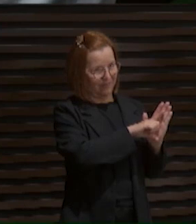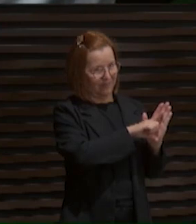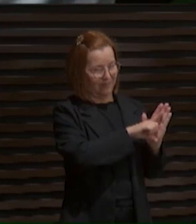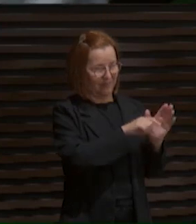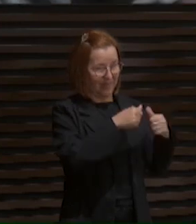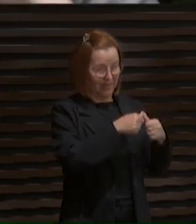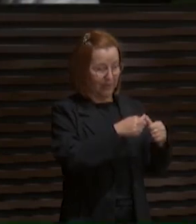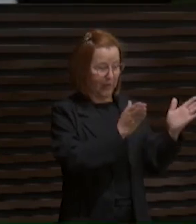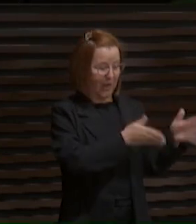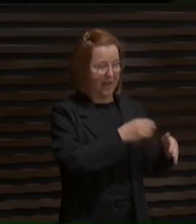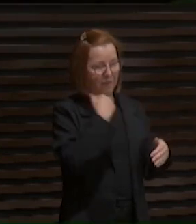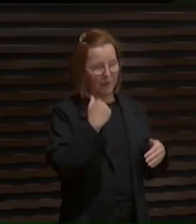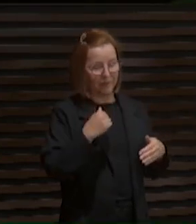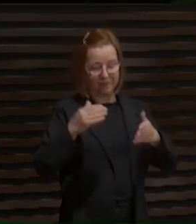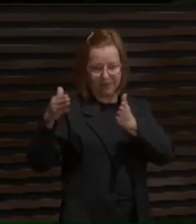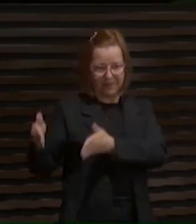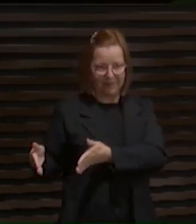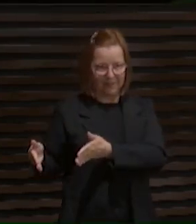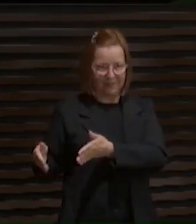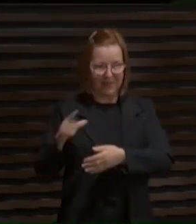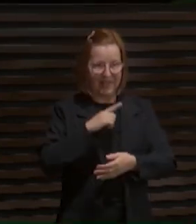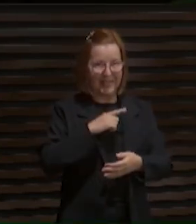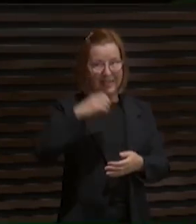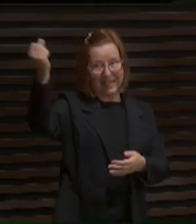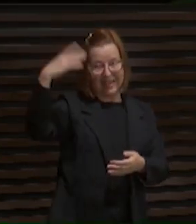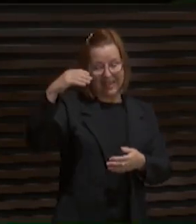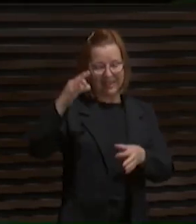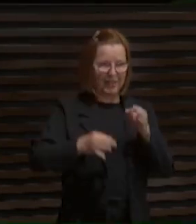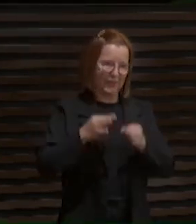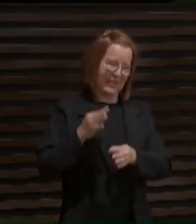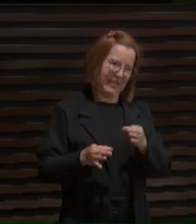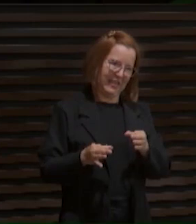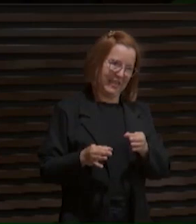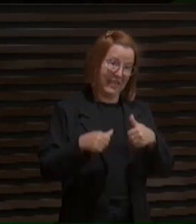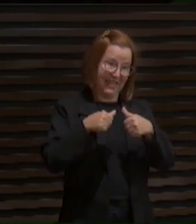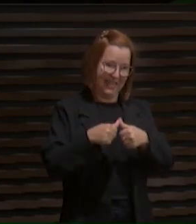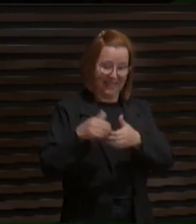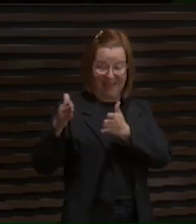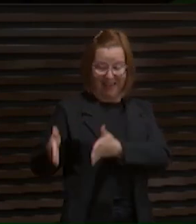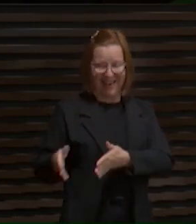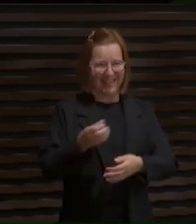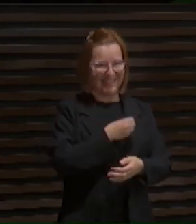morte. Do outro lado, você tem a graça e a justiça. Isso é o lado da vida. Tem